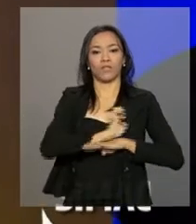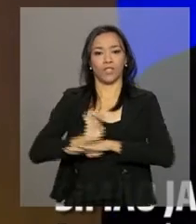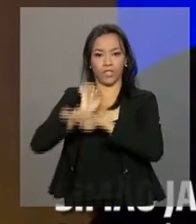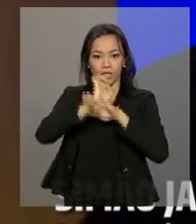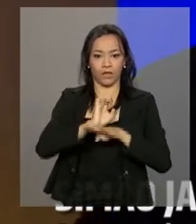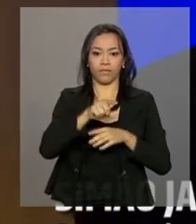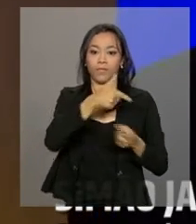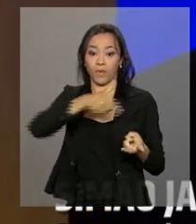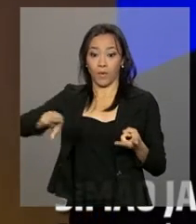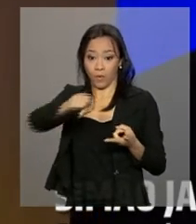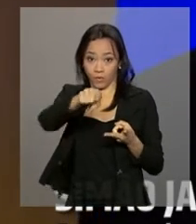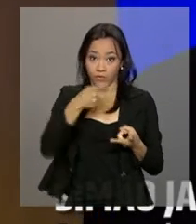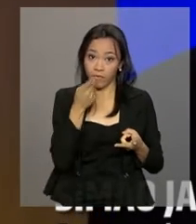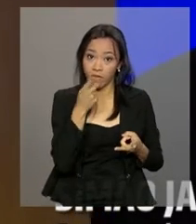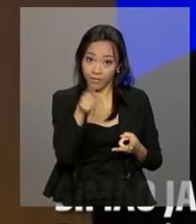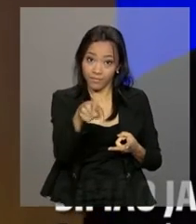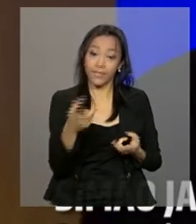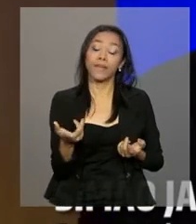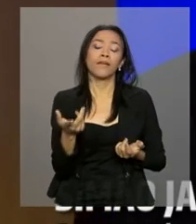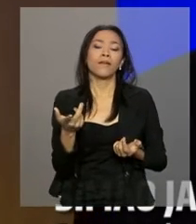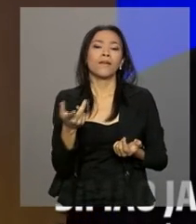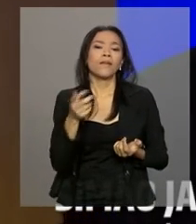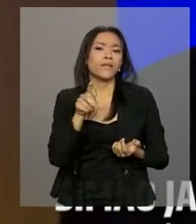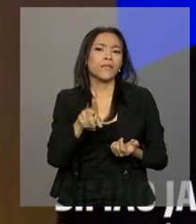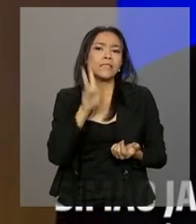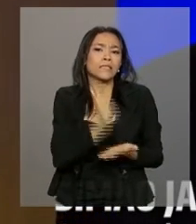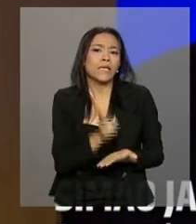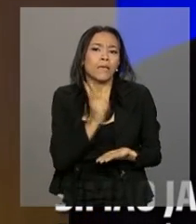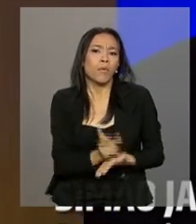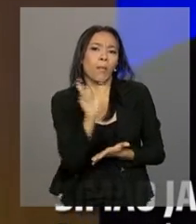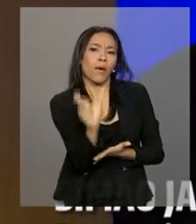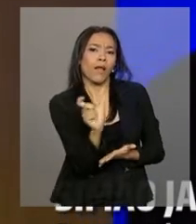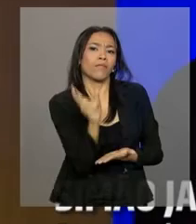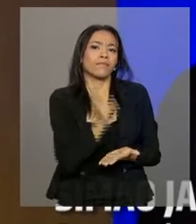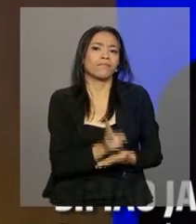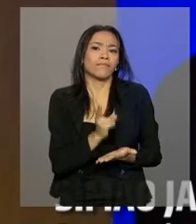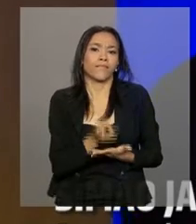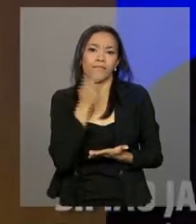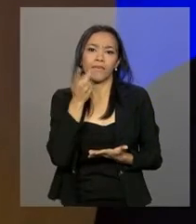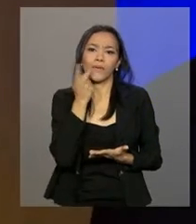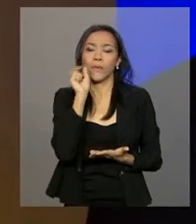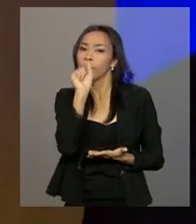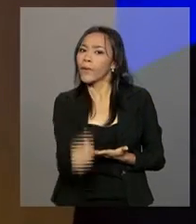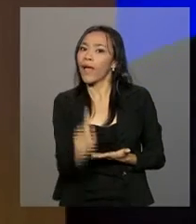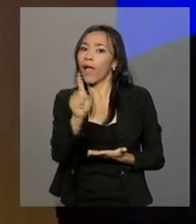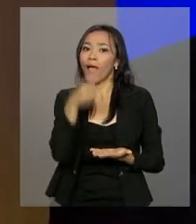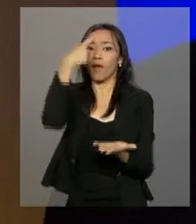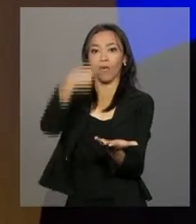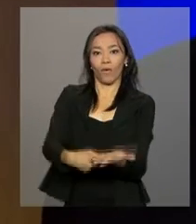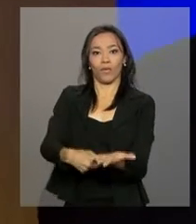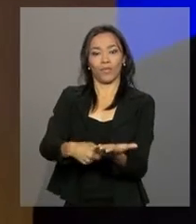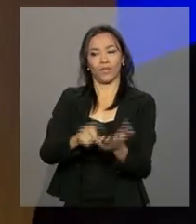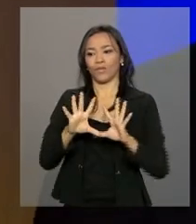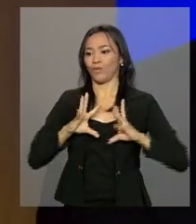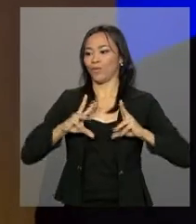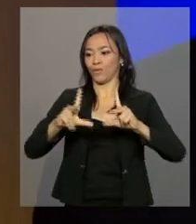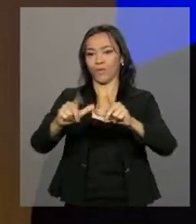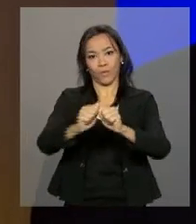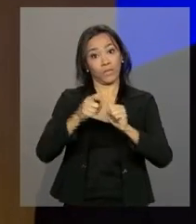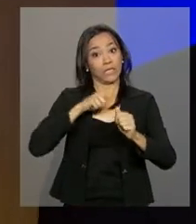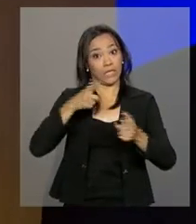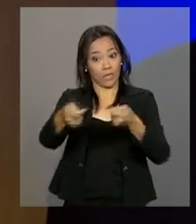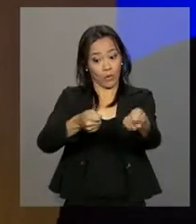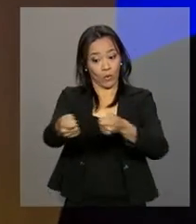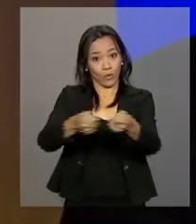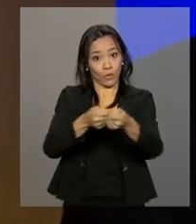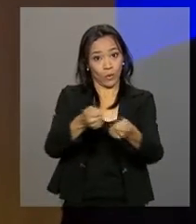de ordem que se repetiu em todos os momentos é o compromisso de todos com o reequilíbrio das contas do